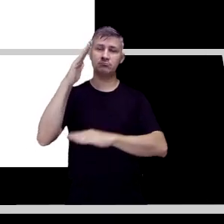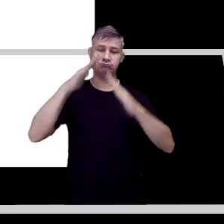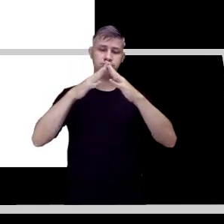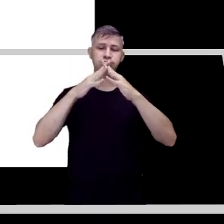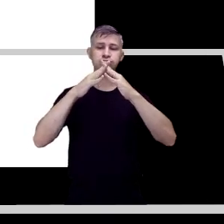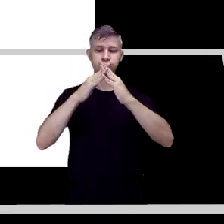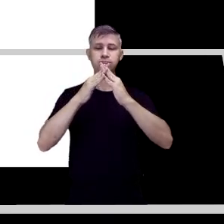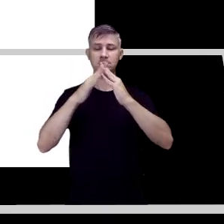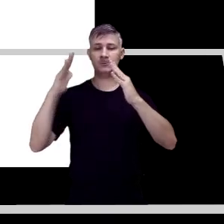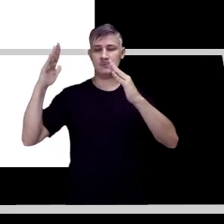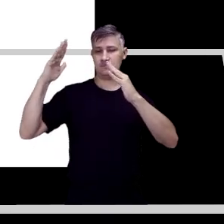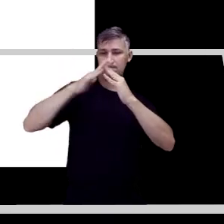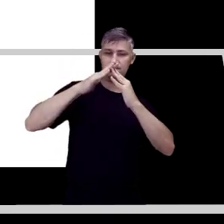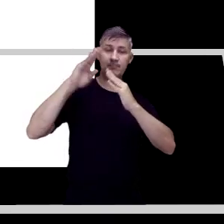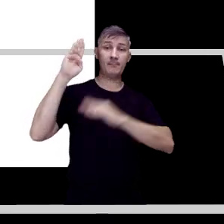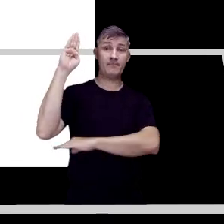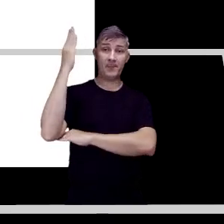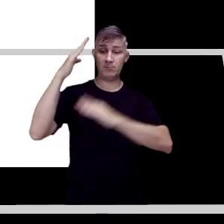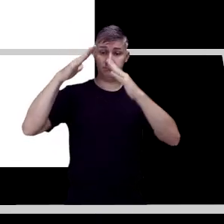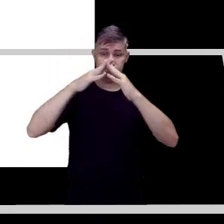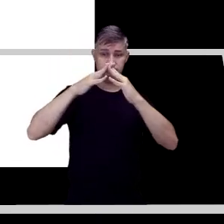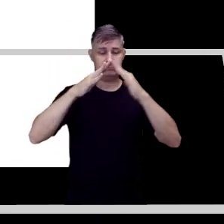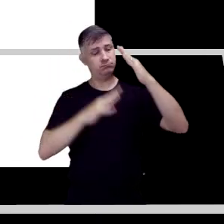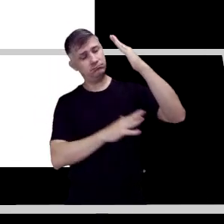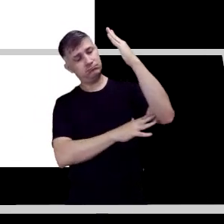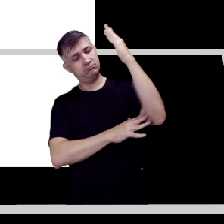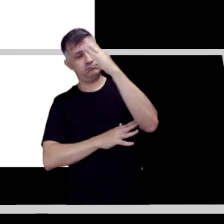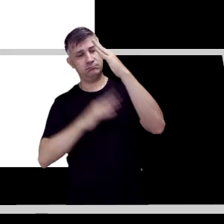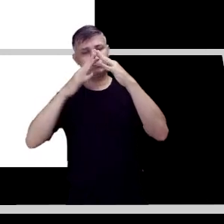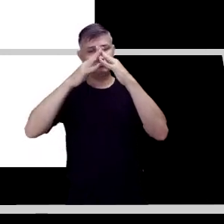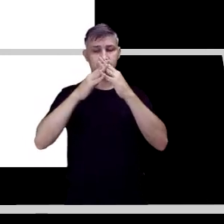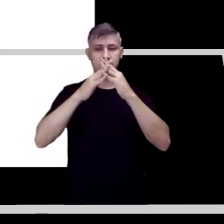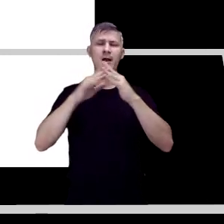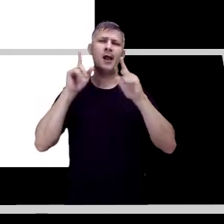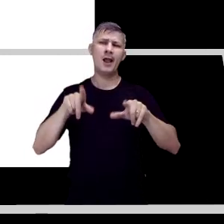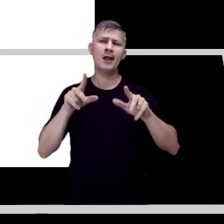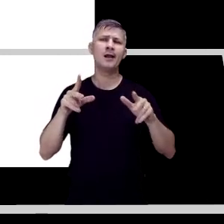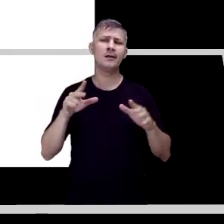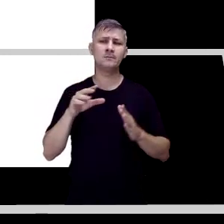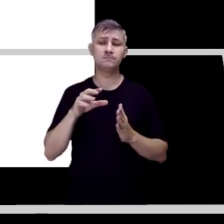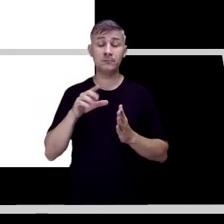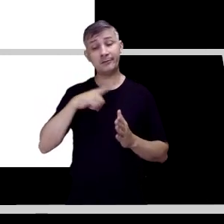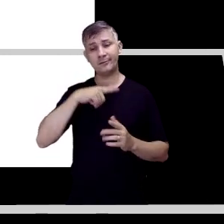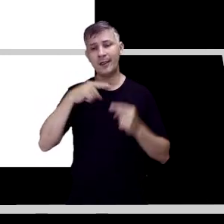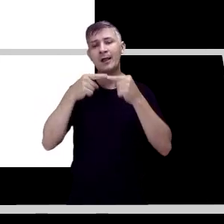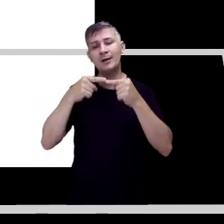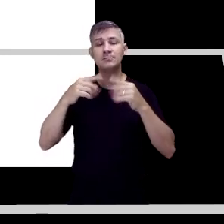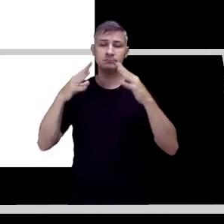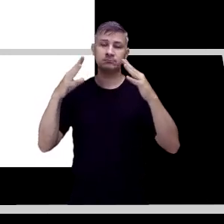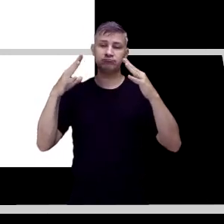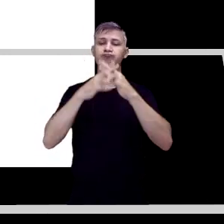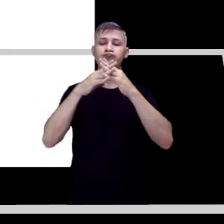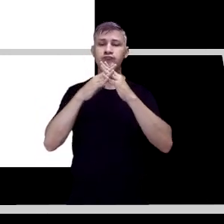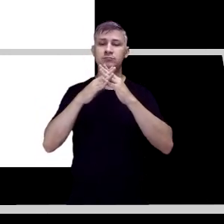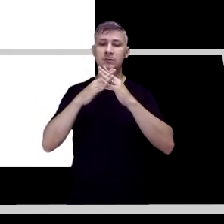que ajudam a sustentar, então, uma sequência de painéis de CLT que formam a nave da capela, e eles têm